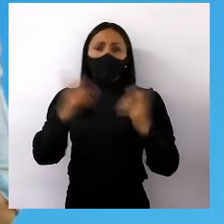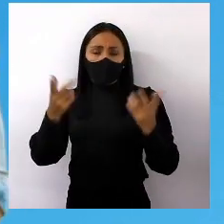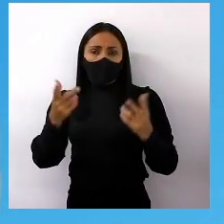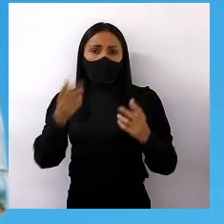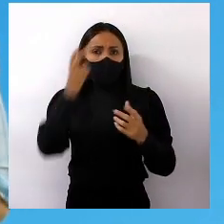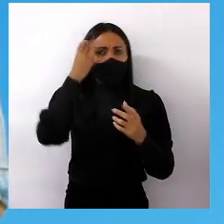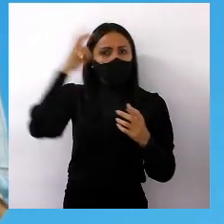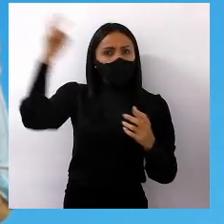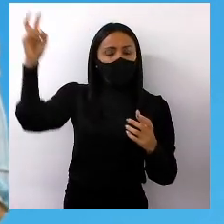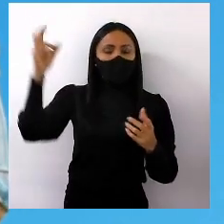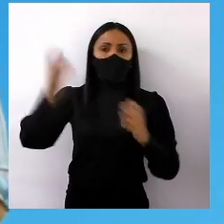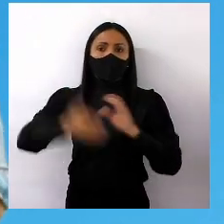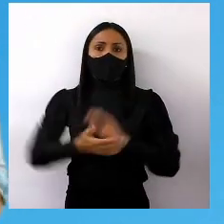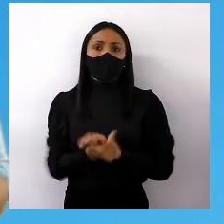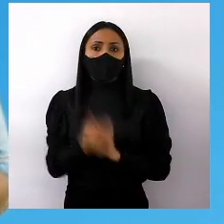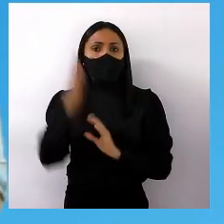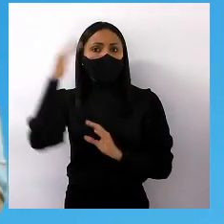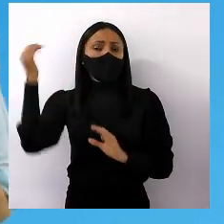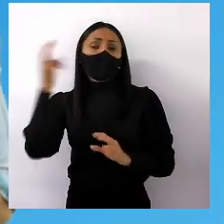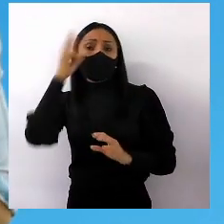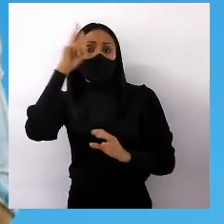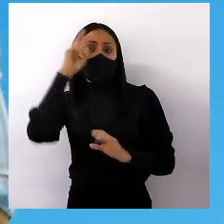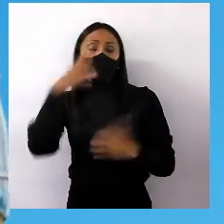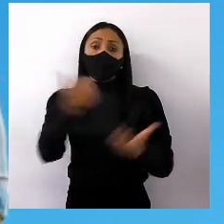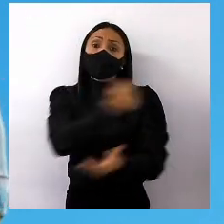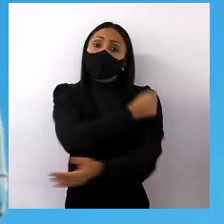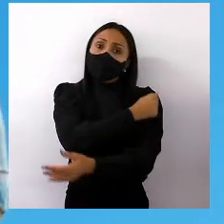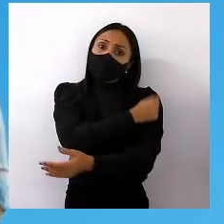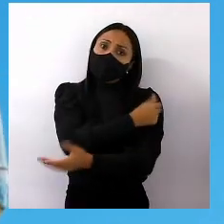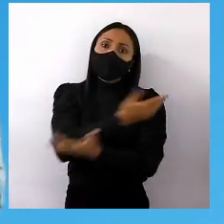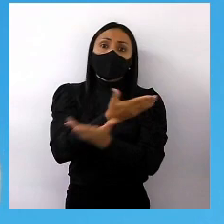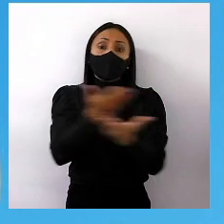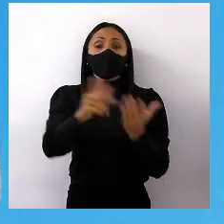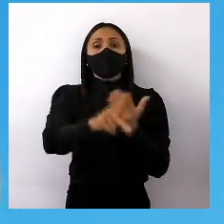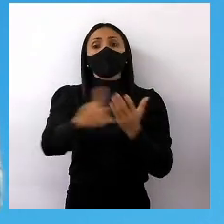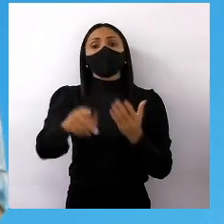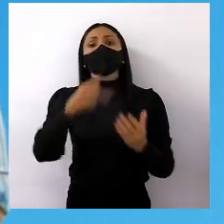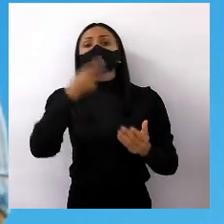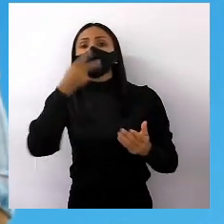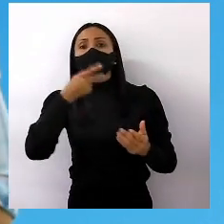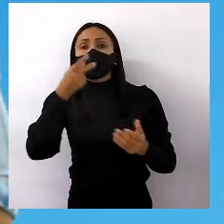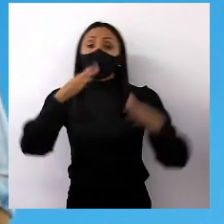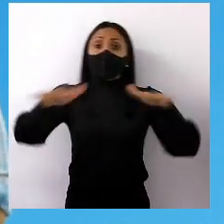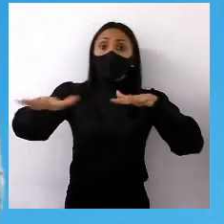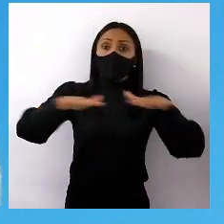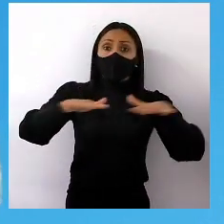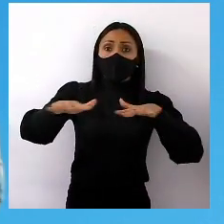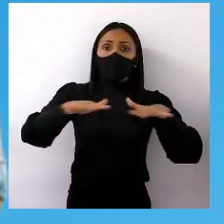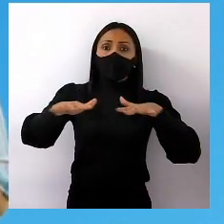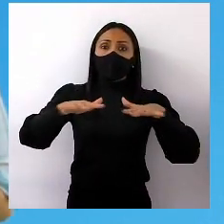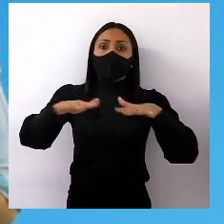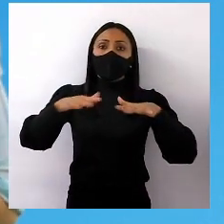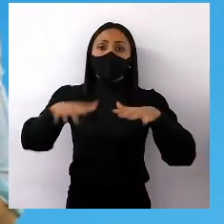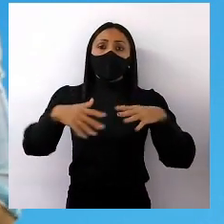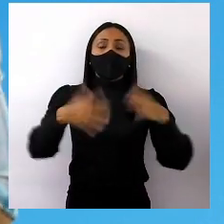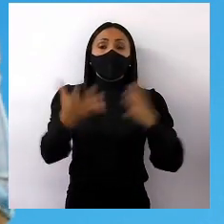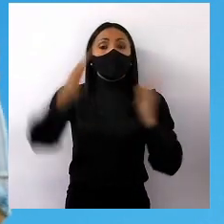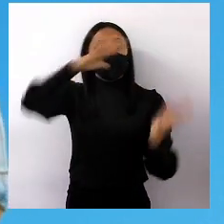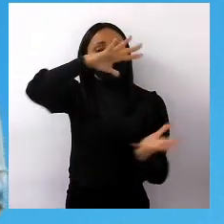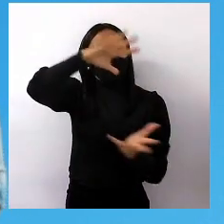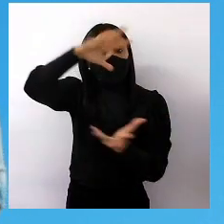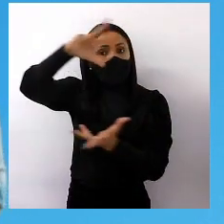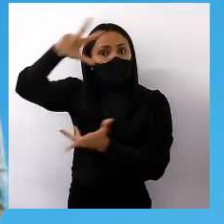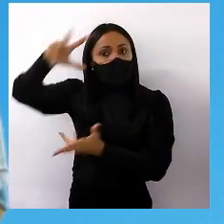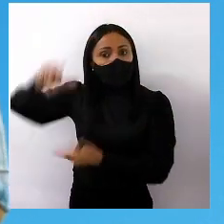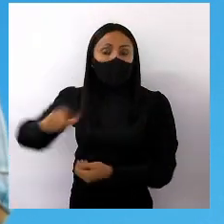né? E eu gostaria de lembrar ao nosso estudante, mais uma vez, quando o professor fala em movimento armorial, essa universalização